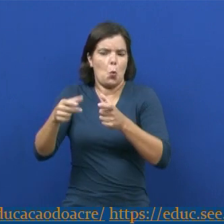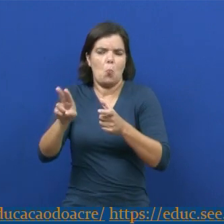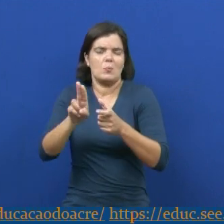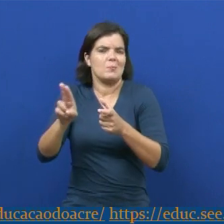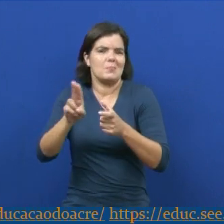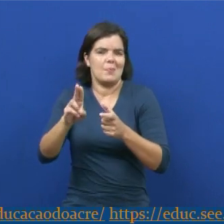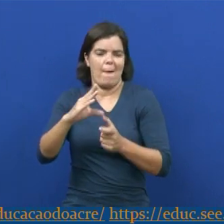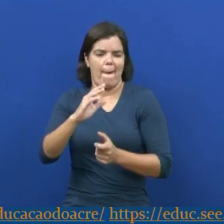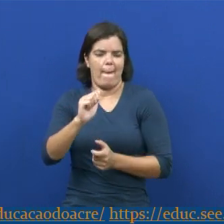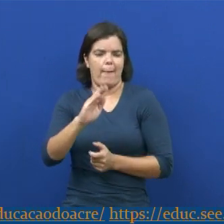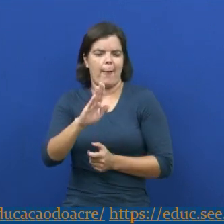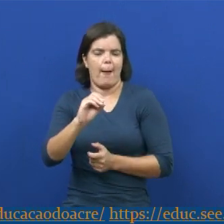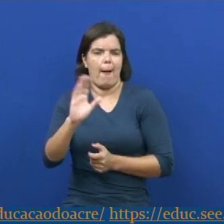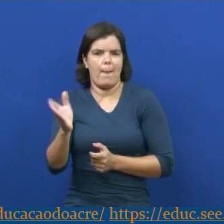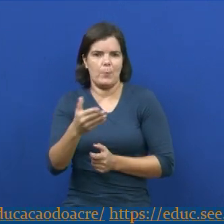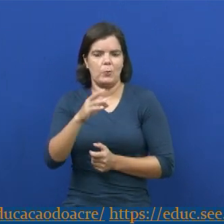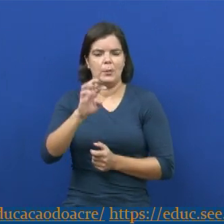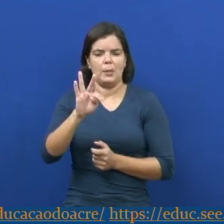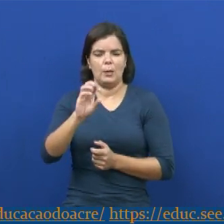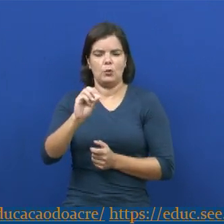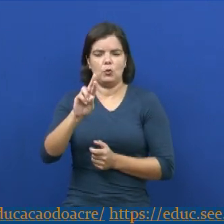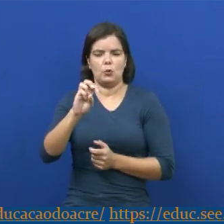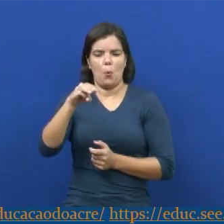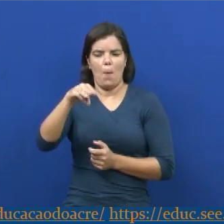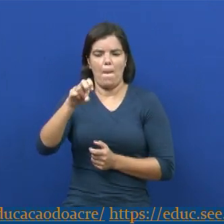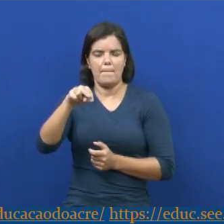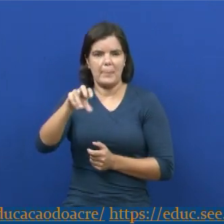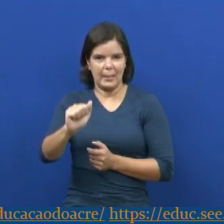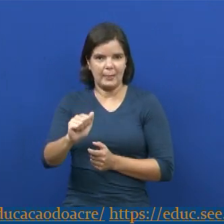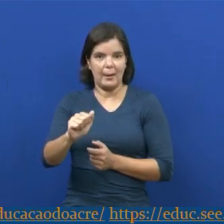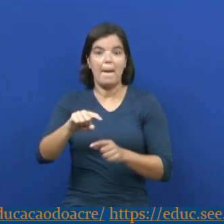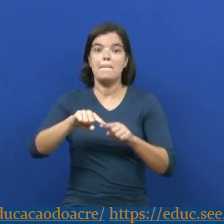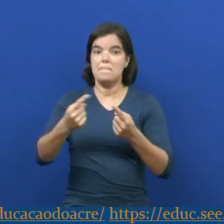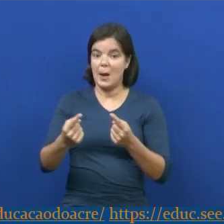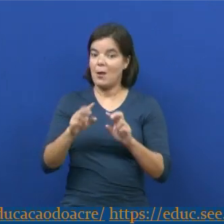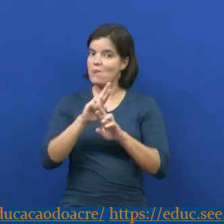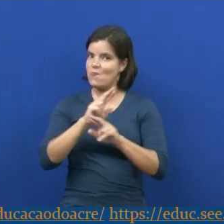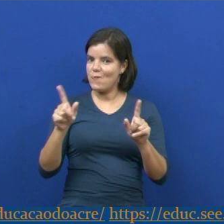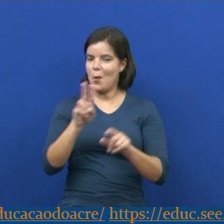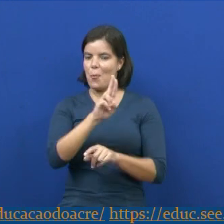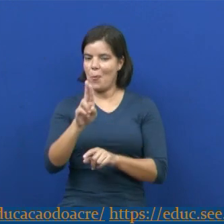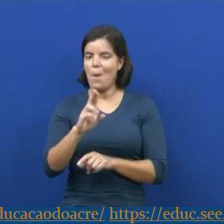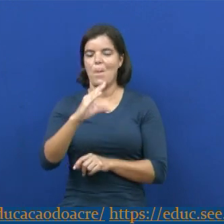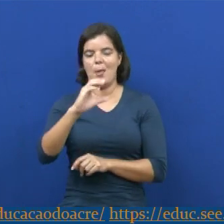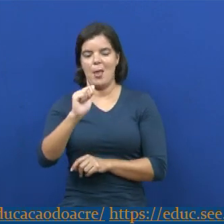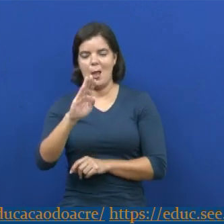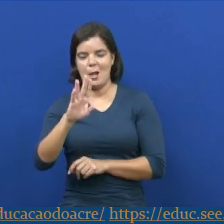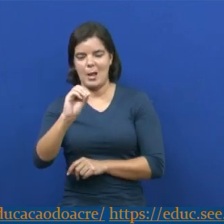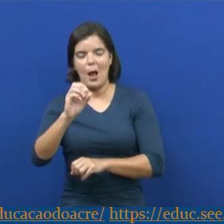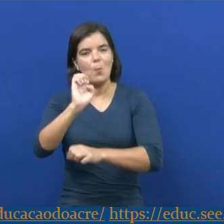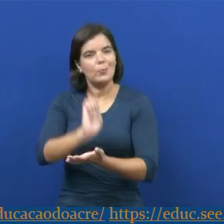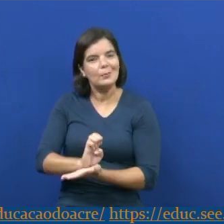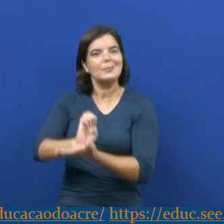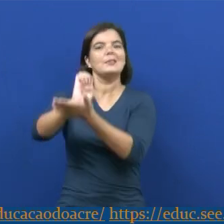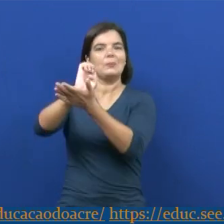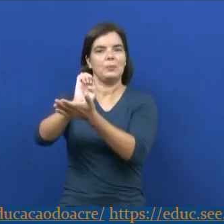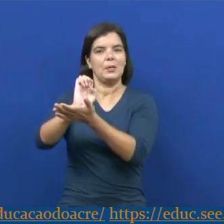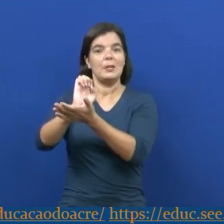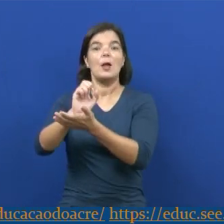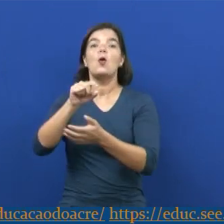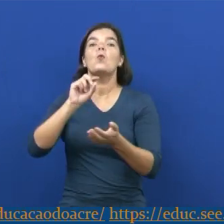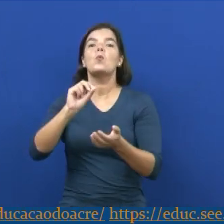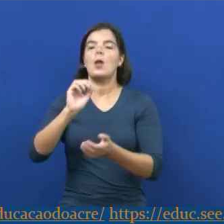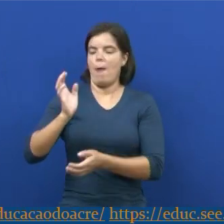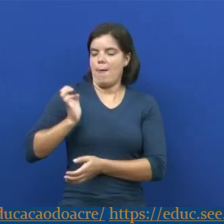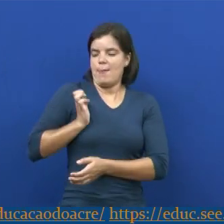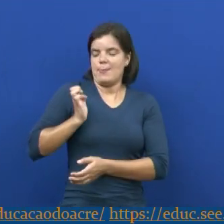mais de Cabo das Tormentas, e sim Cabo da Boa Esperança, porque é de lá que vem toda a riqueza para